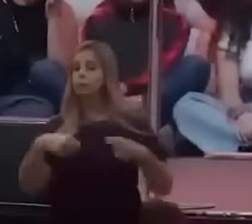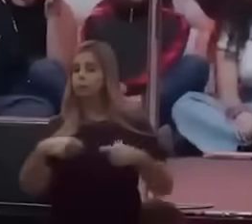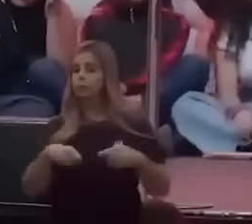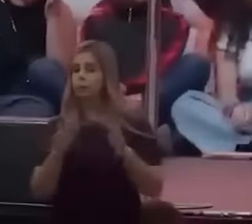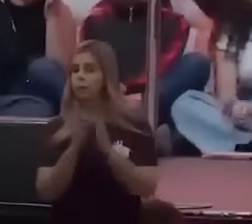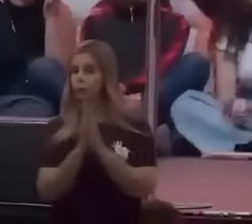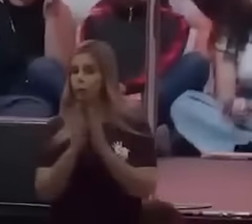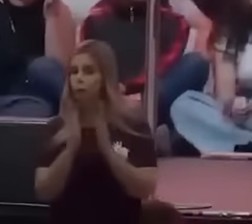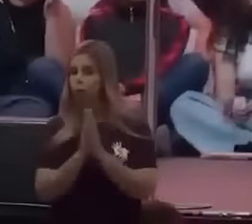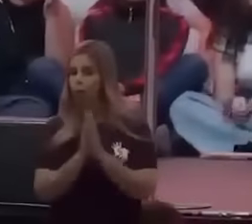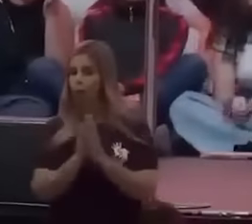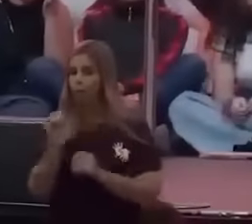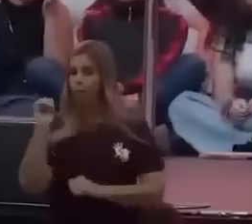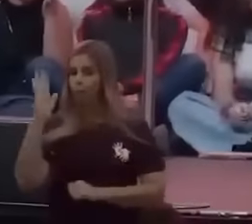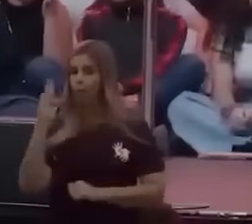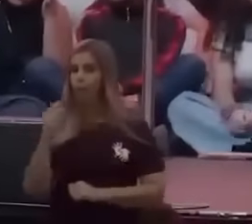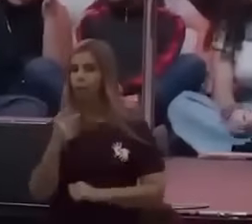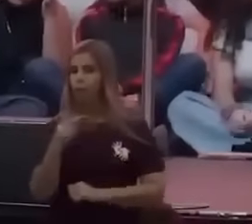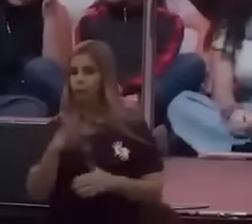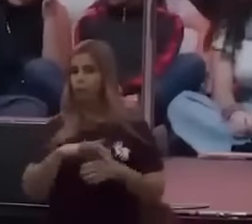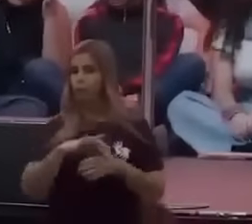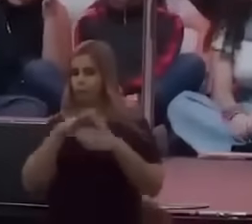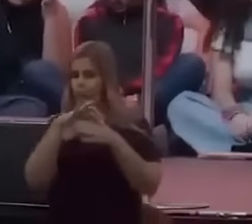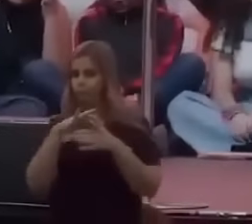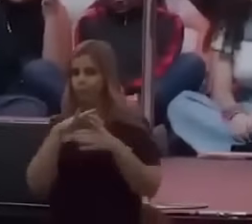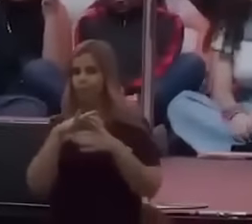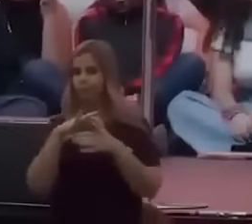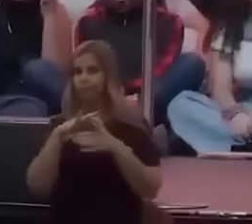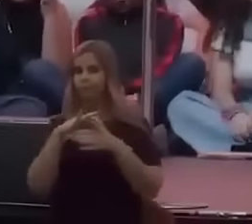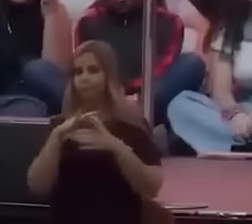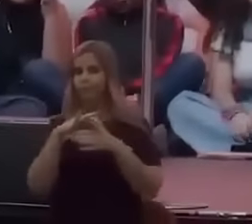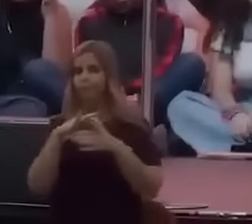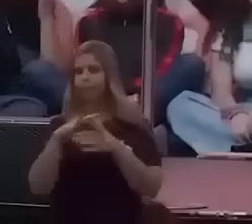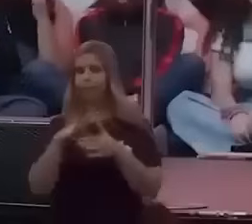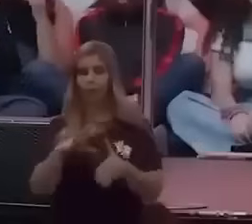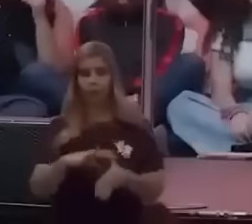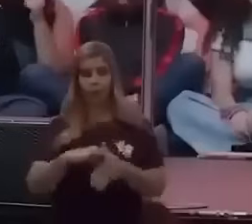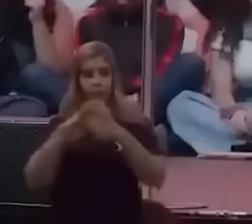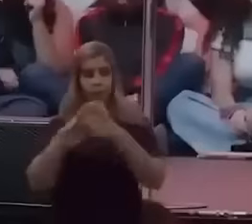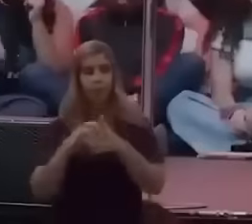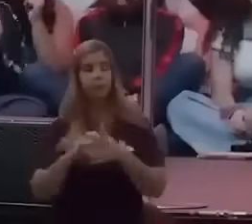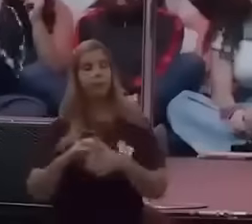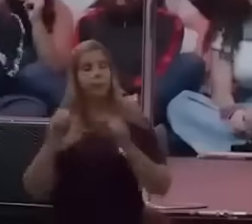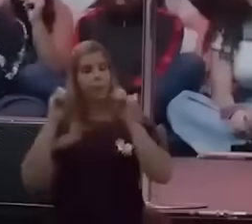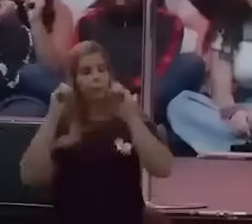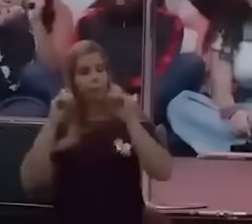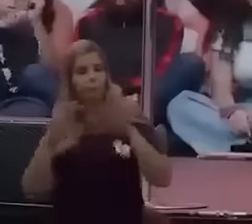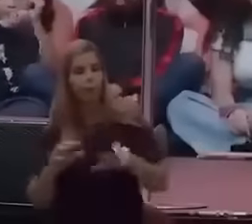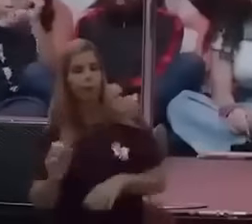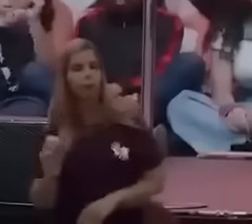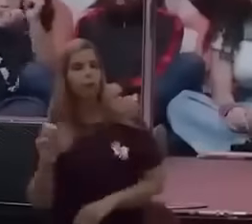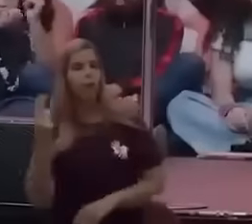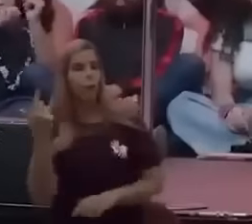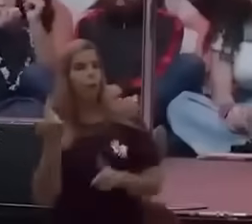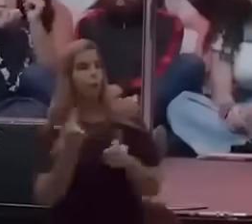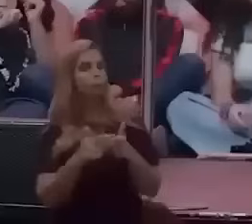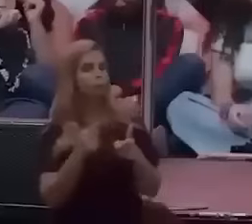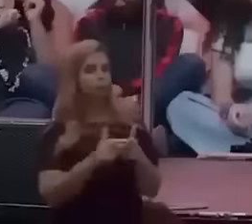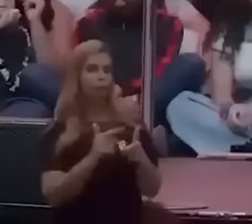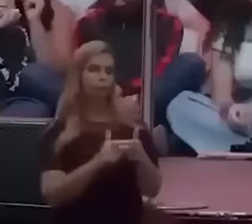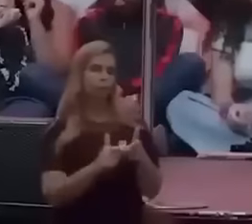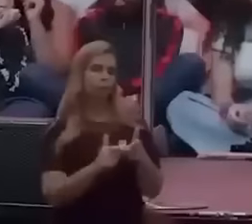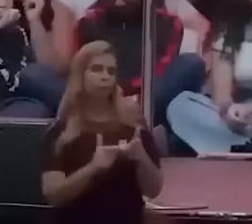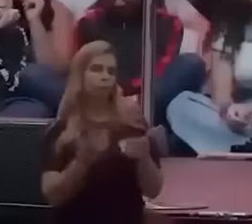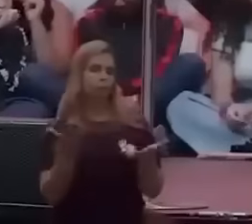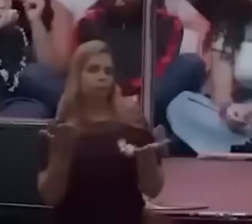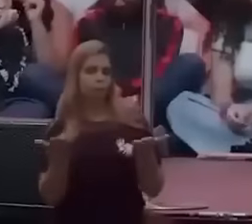por quê? Não tem líder neutro, o líder é uma bênção ou é um problema, neutro não é.